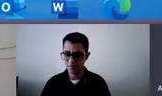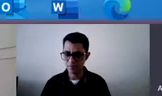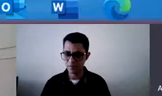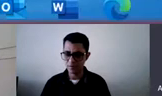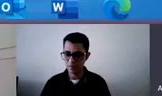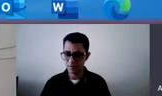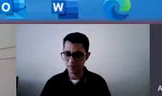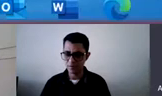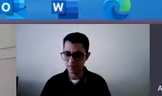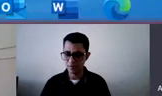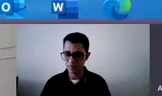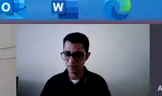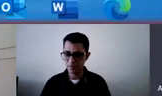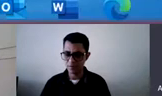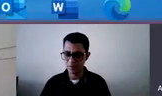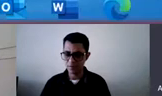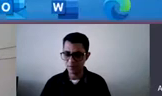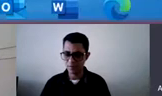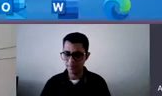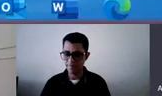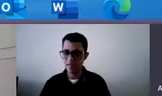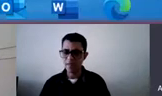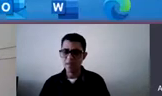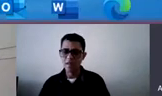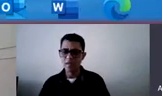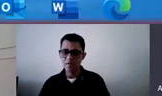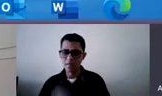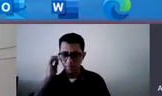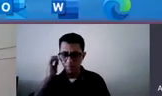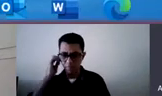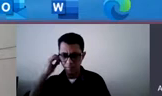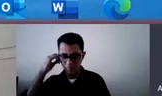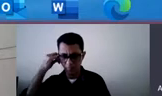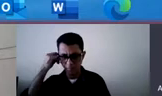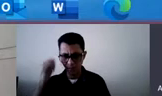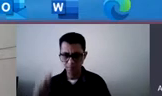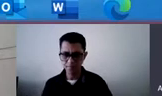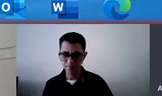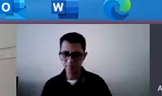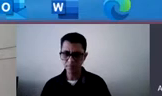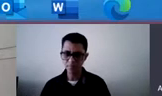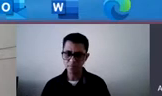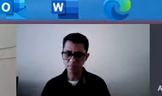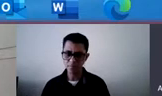Onde que a gente... É se colocar no lugar do outro, né? É você... Espera aí.